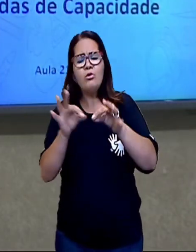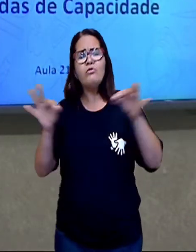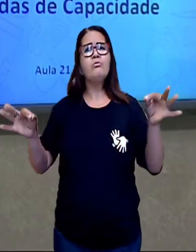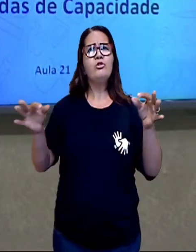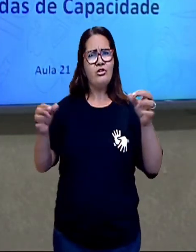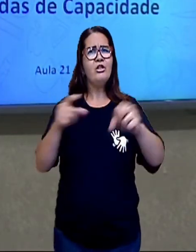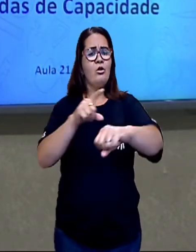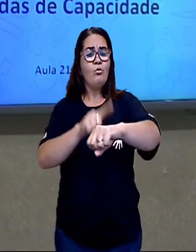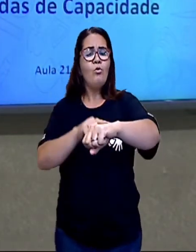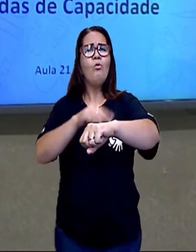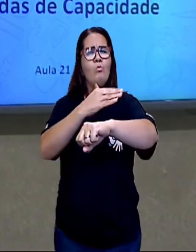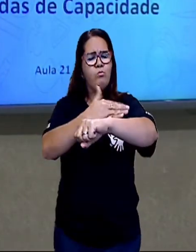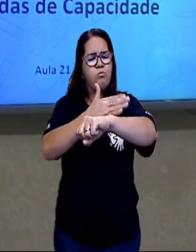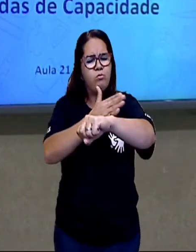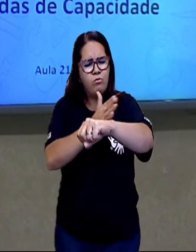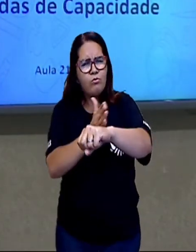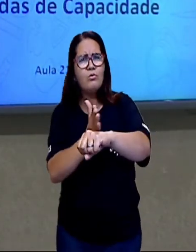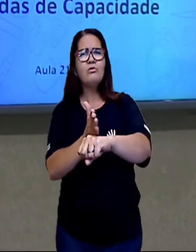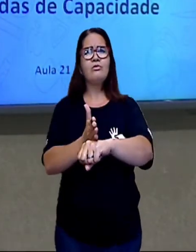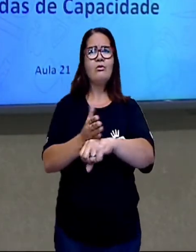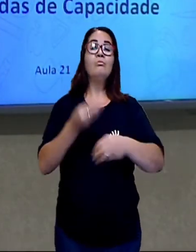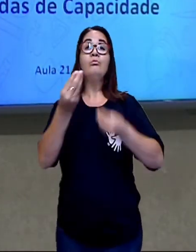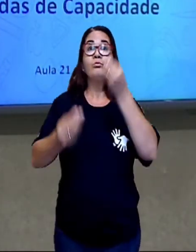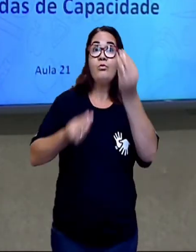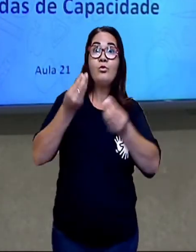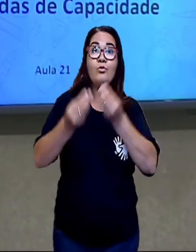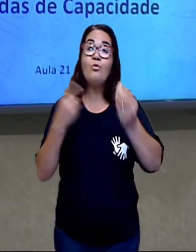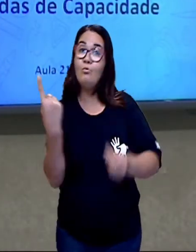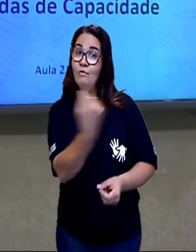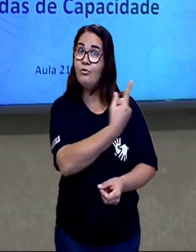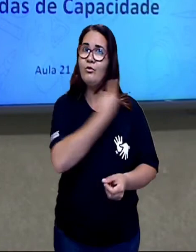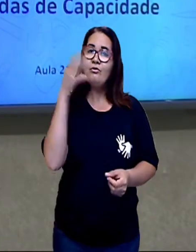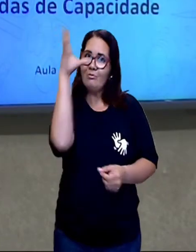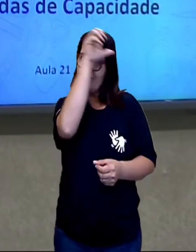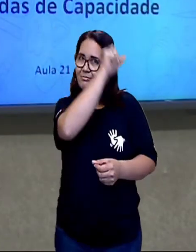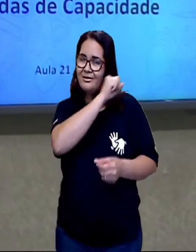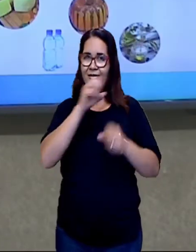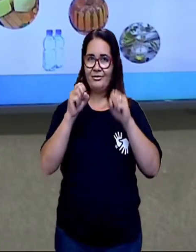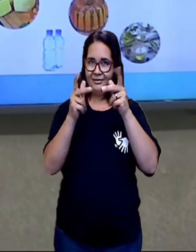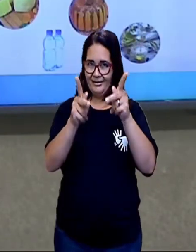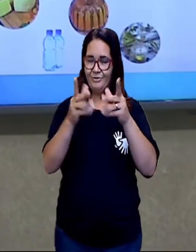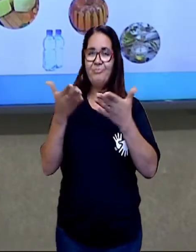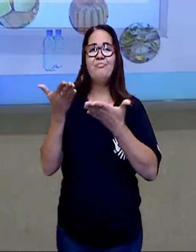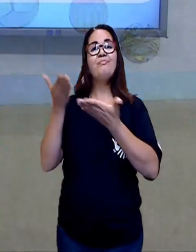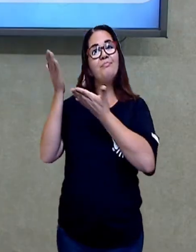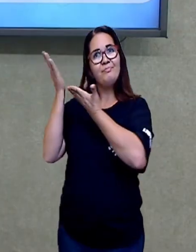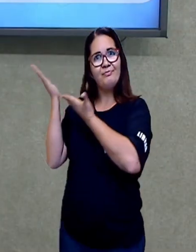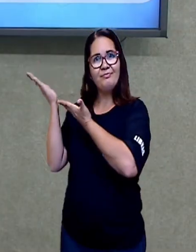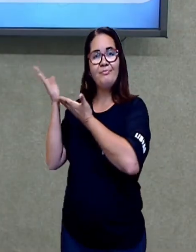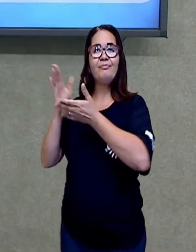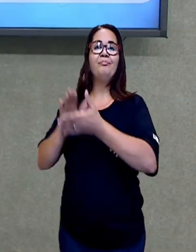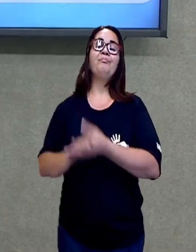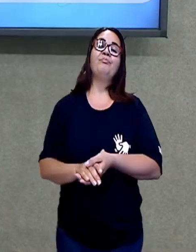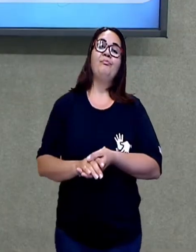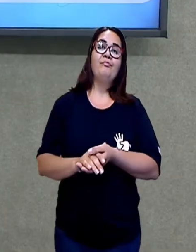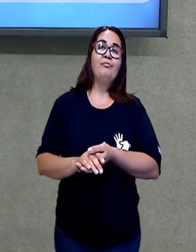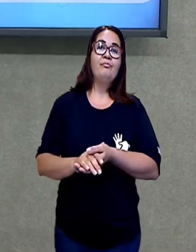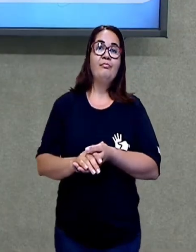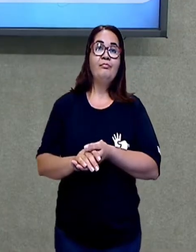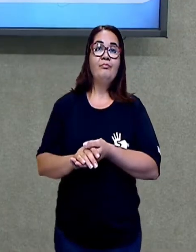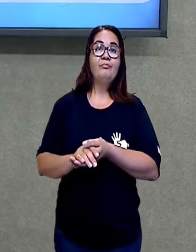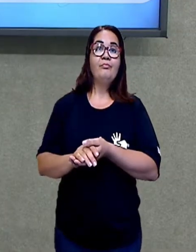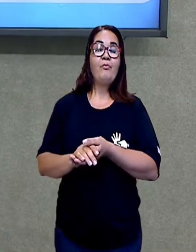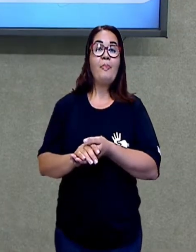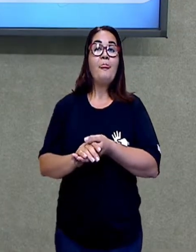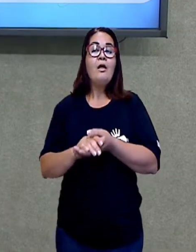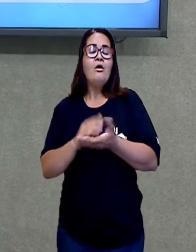horas? Exatamente, é uma das medidas de tempo que nós vamos ver hoje. Vamos seguir. Para